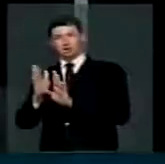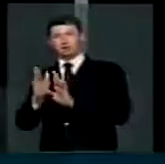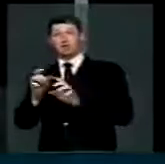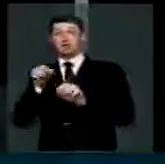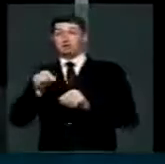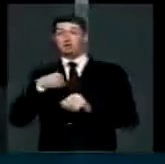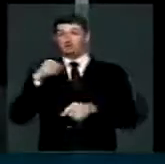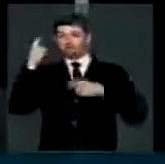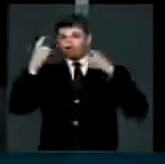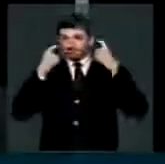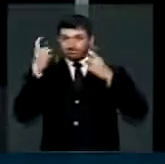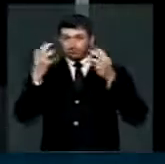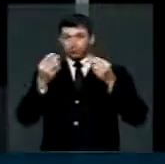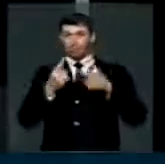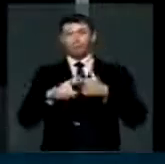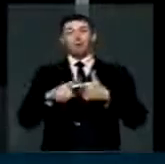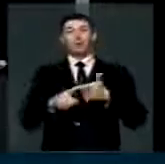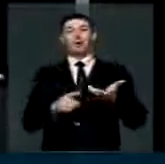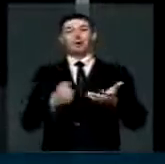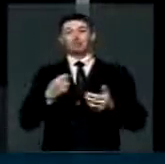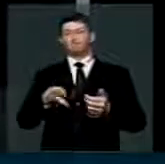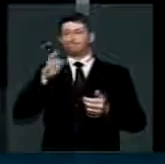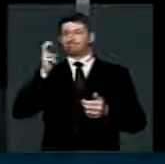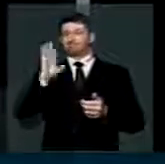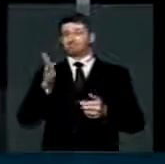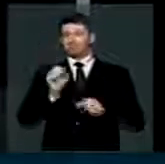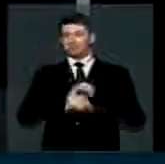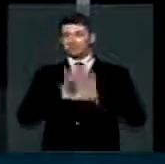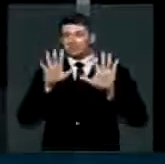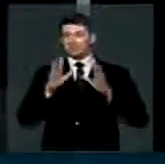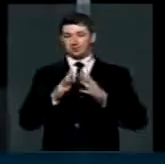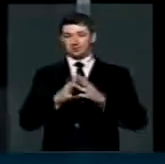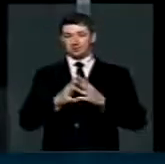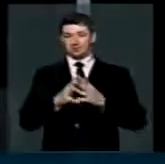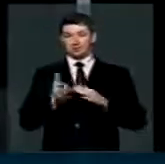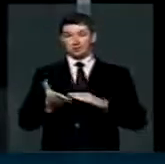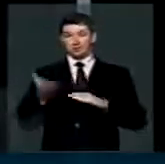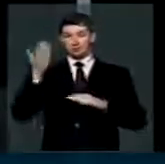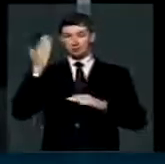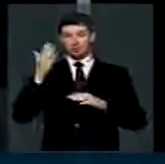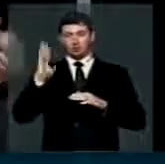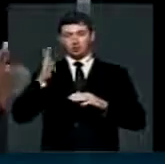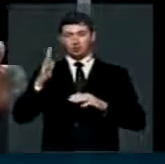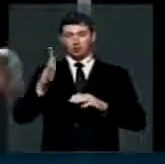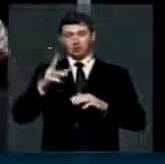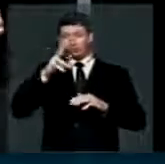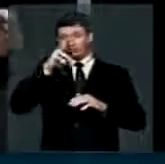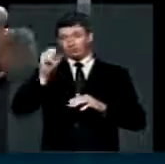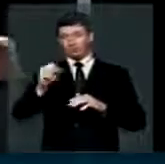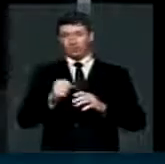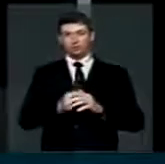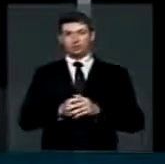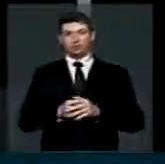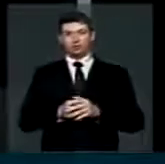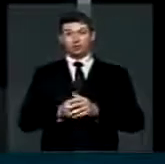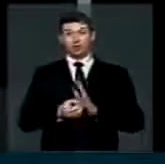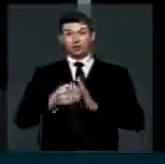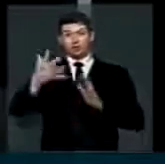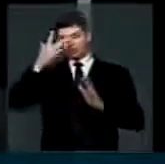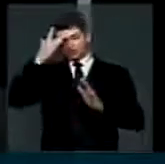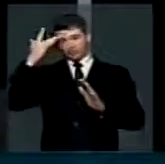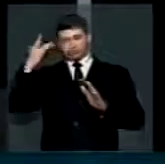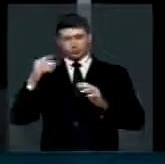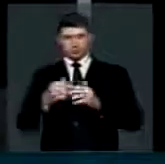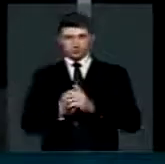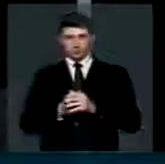Isso me preocupa muito, porque eu percebo claramente um aumento muito grande nesse contingente de